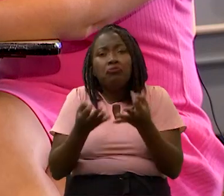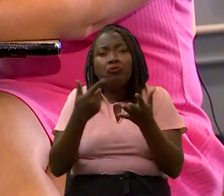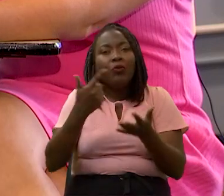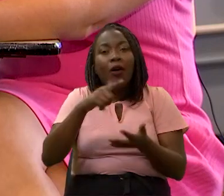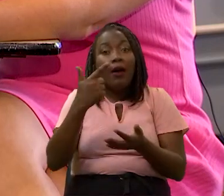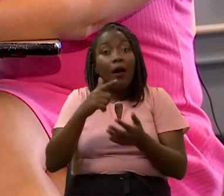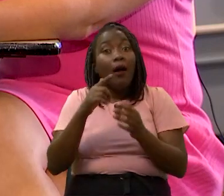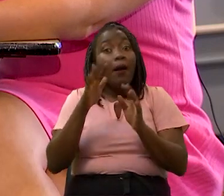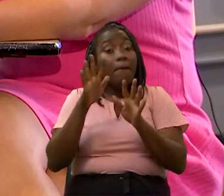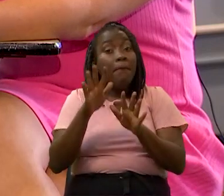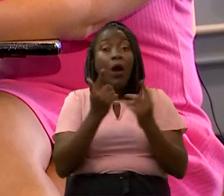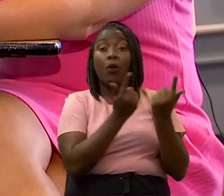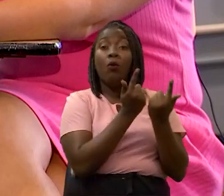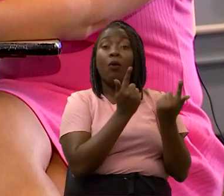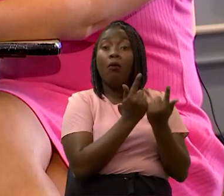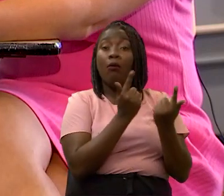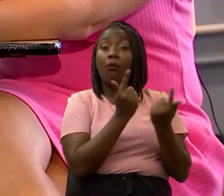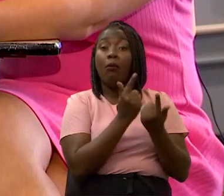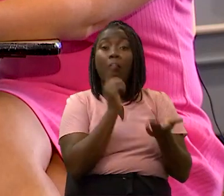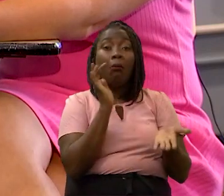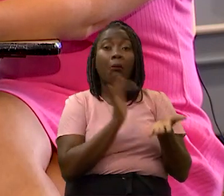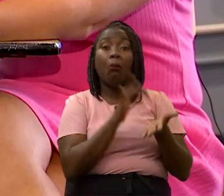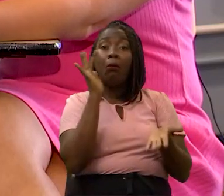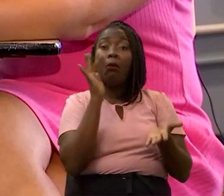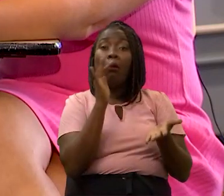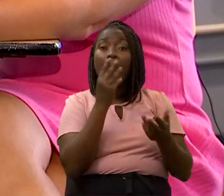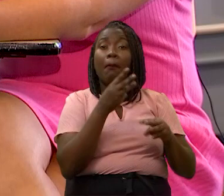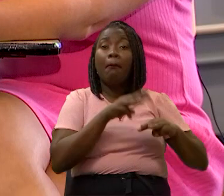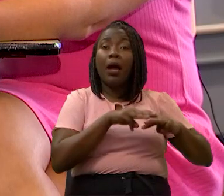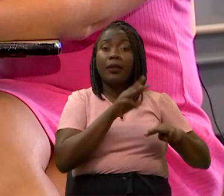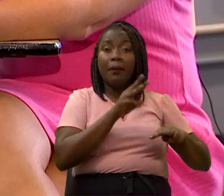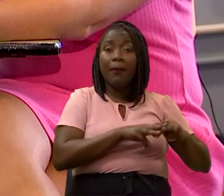atenção na aula, mas dá um Google lá,